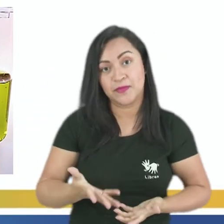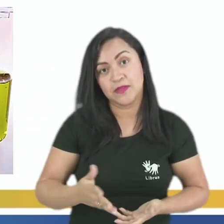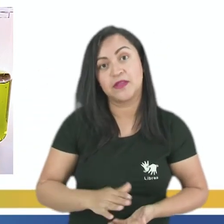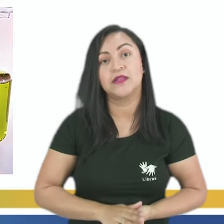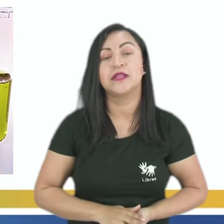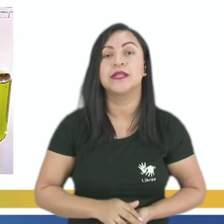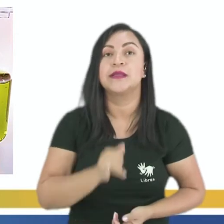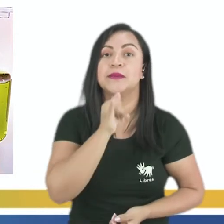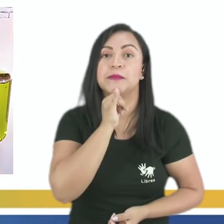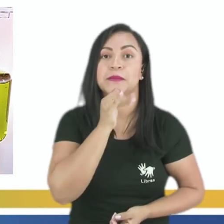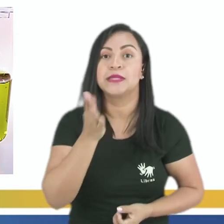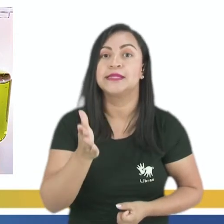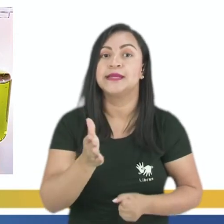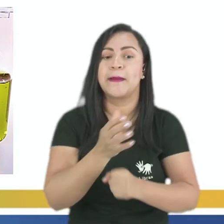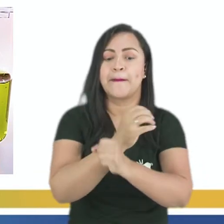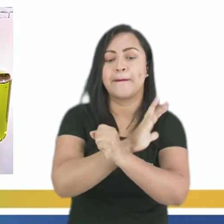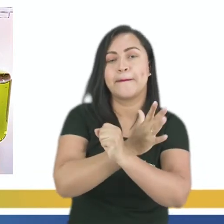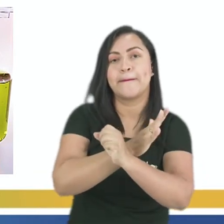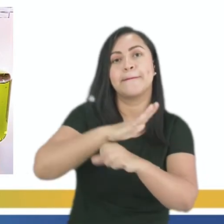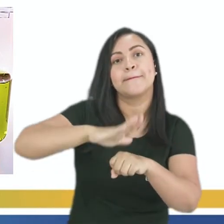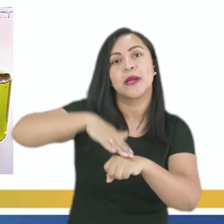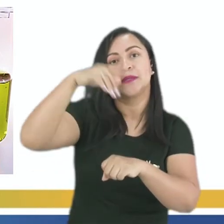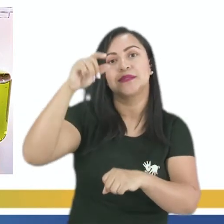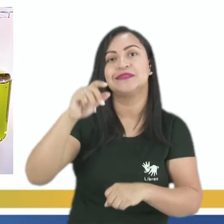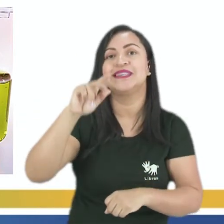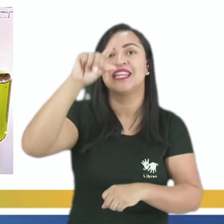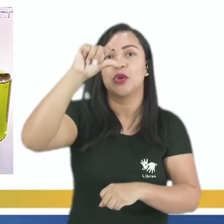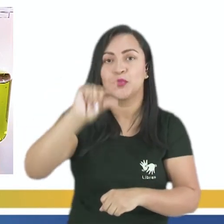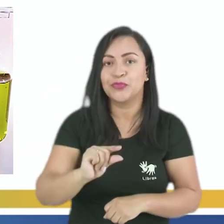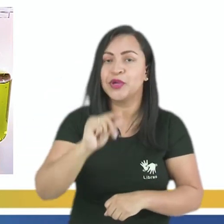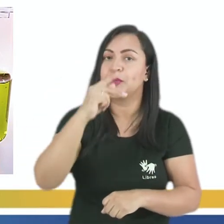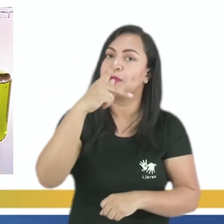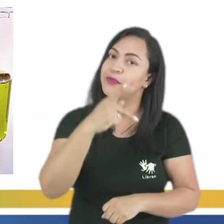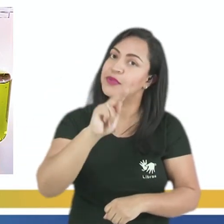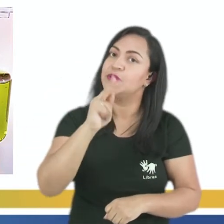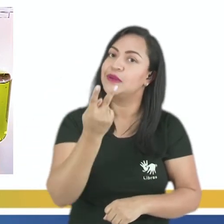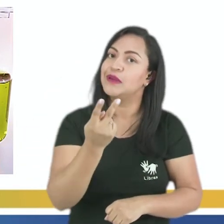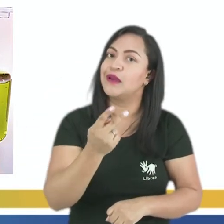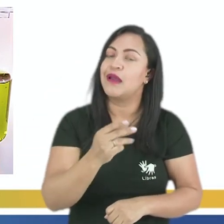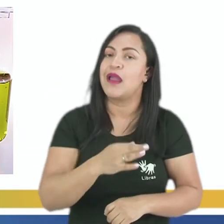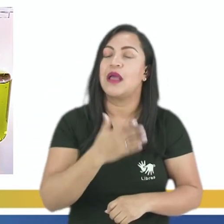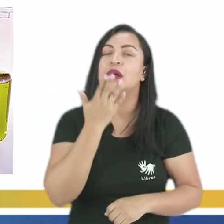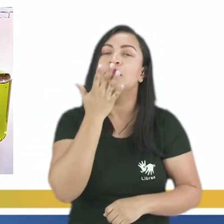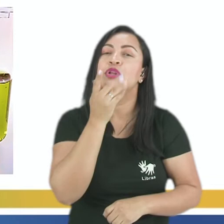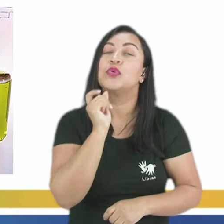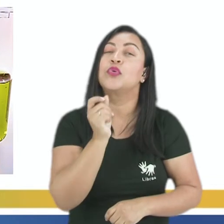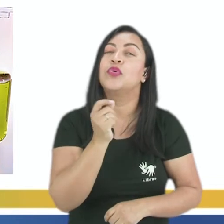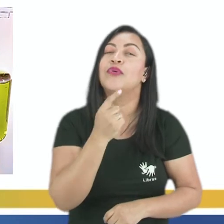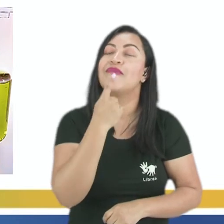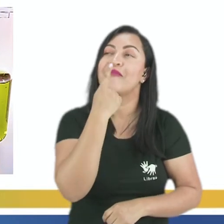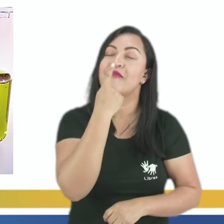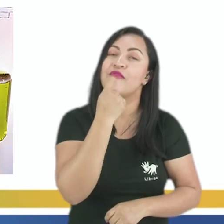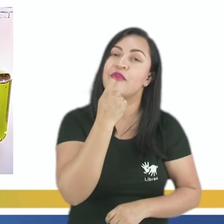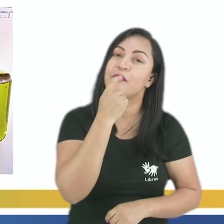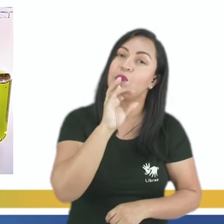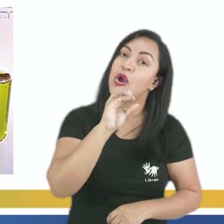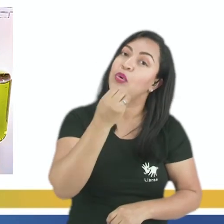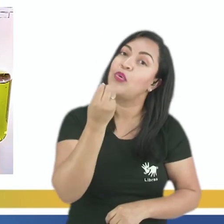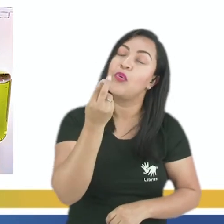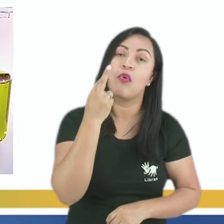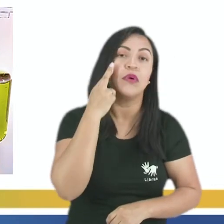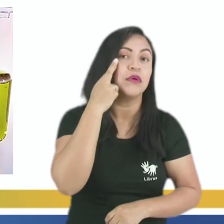exemplo, substâncias mais ácidas que têm um menor pH vão ter uma coloração mais avermelhada, mais rosada.